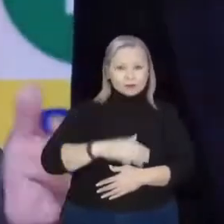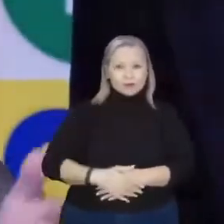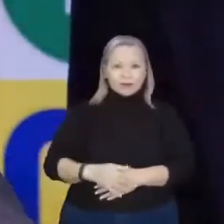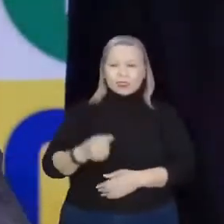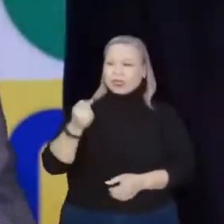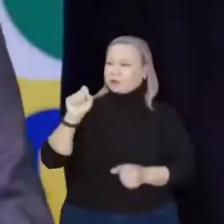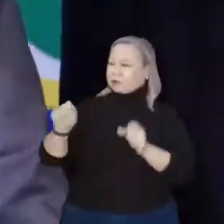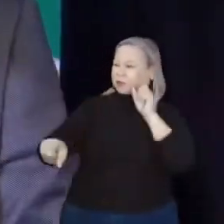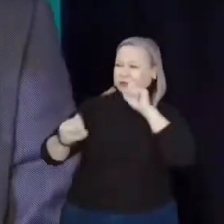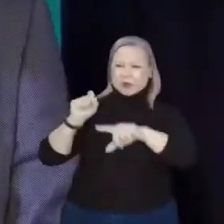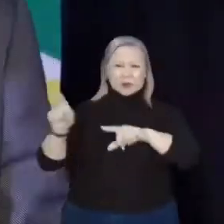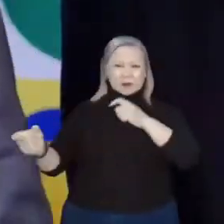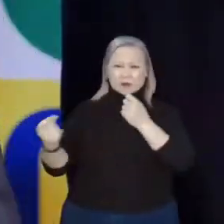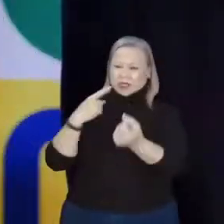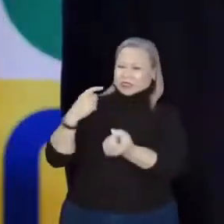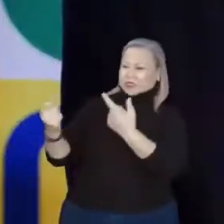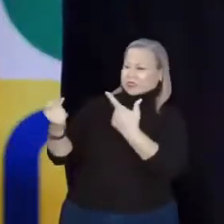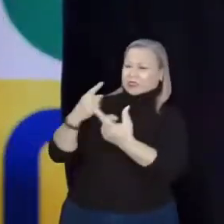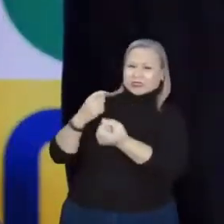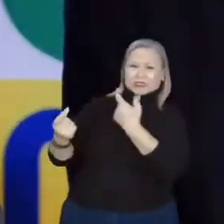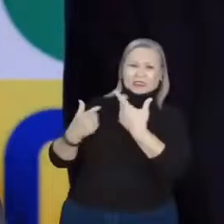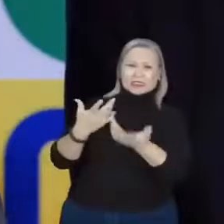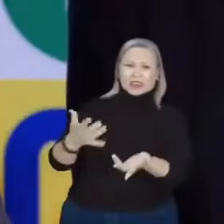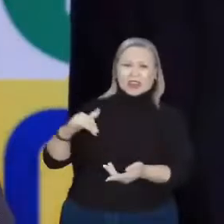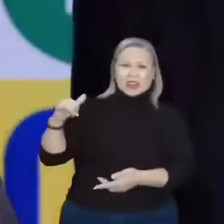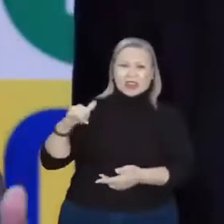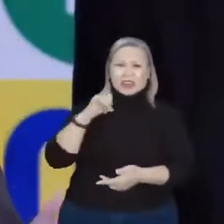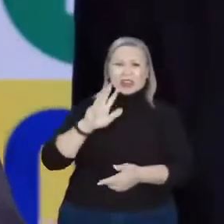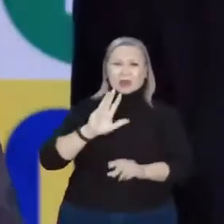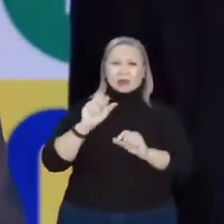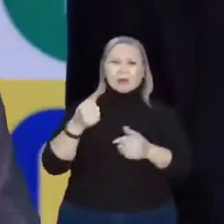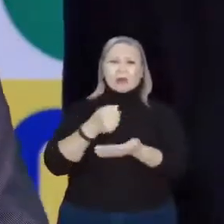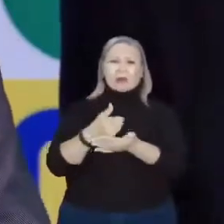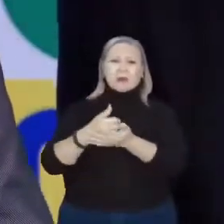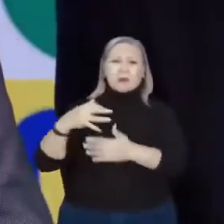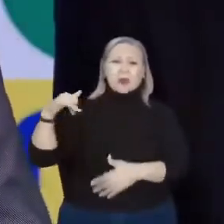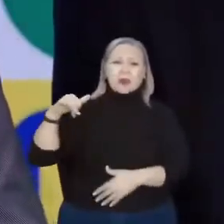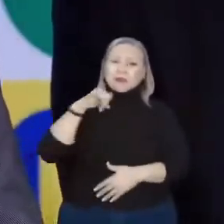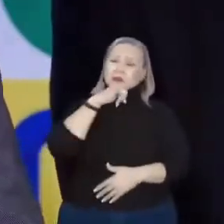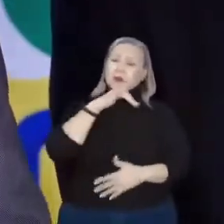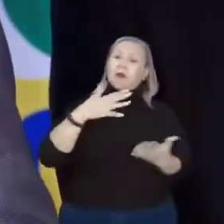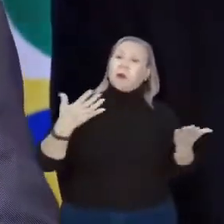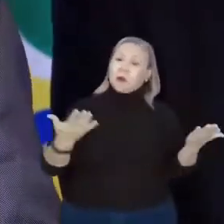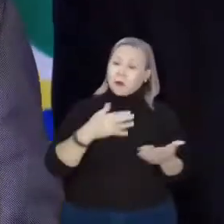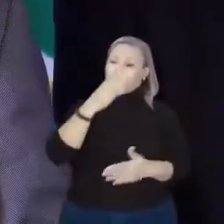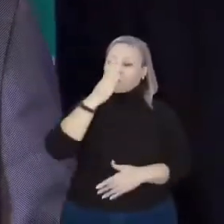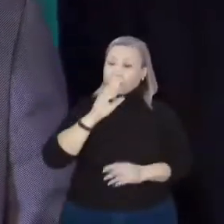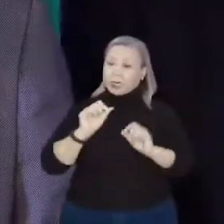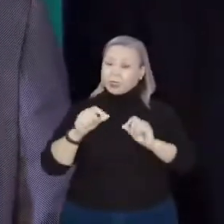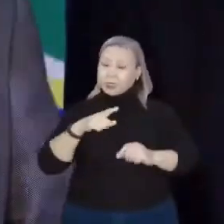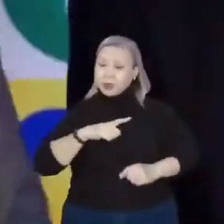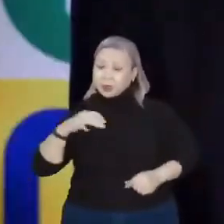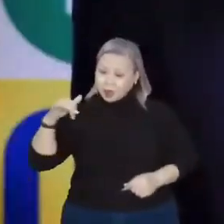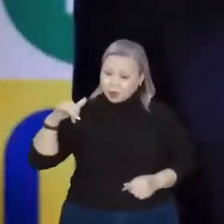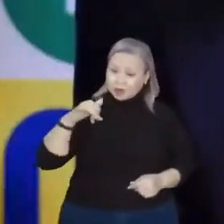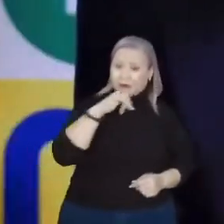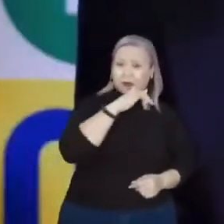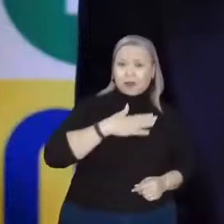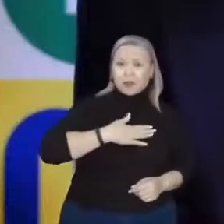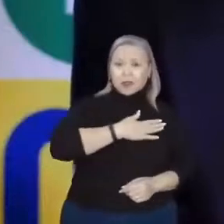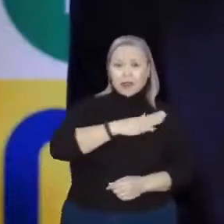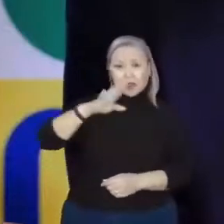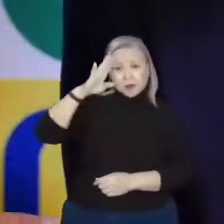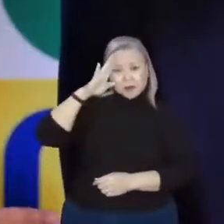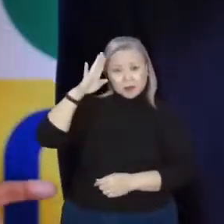o aero Lula, uma série de coisas. E hoje o Brasil tem aviões. As Forças Armadas, quando a Rio Sul